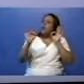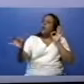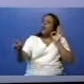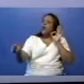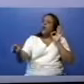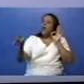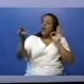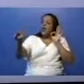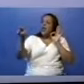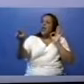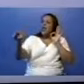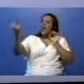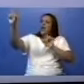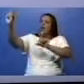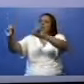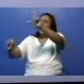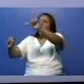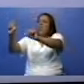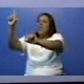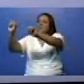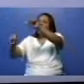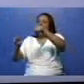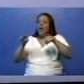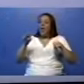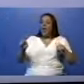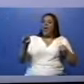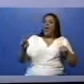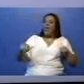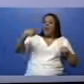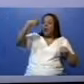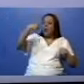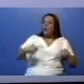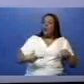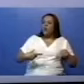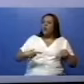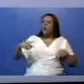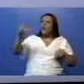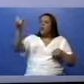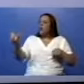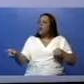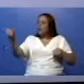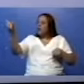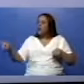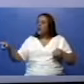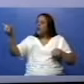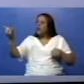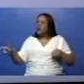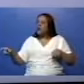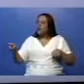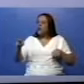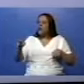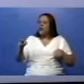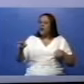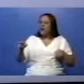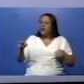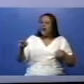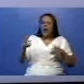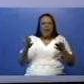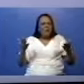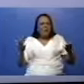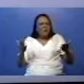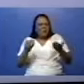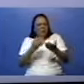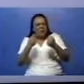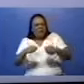Uma estrela. Exatamente, é isso o sujeito. Alguém pode perguntar, mas professora. O sujeito não tem que estar no começo da